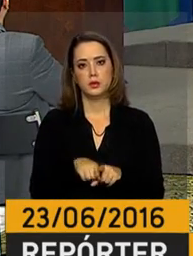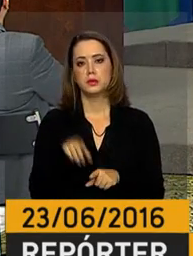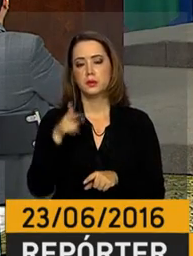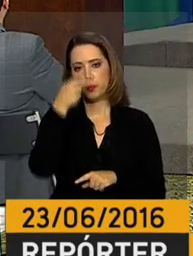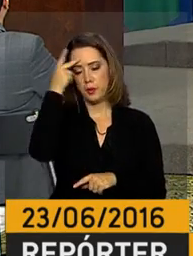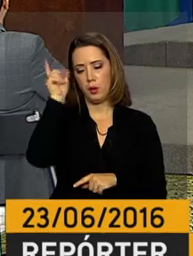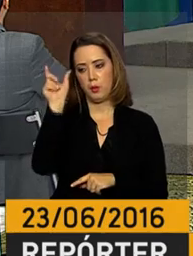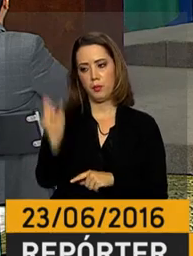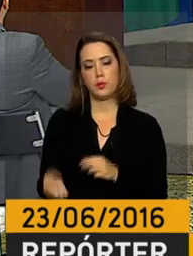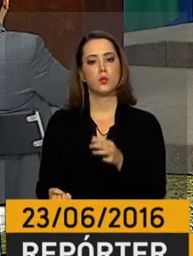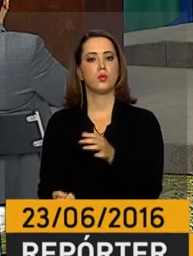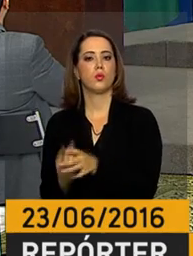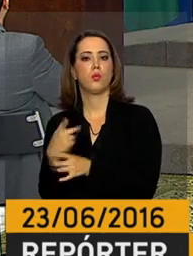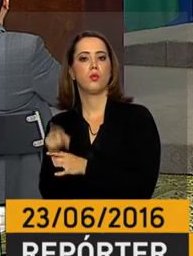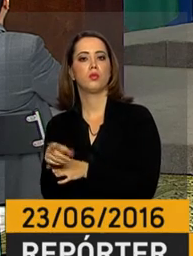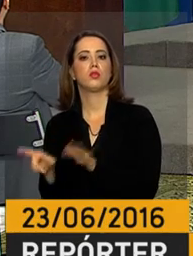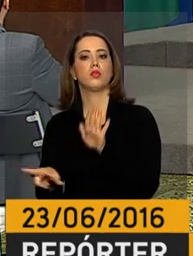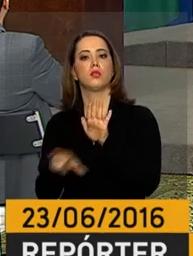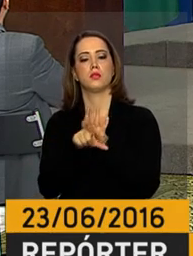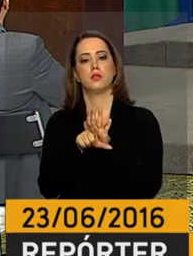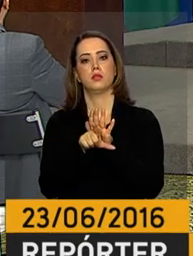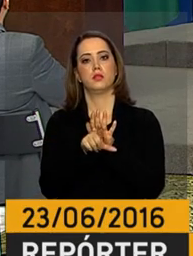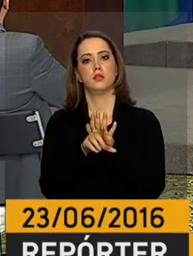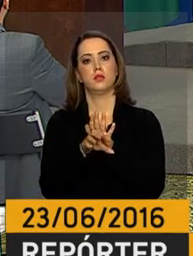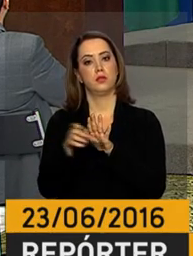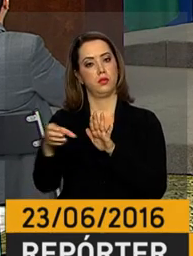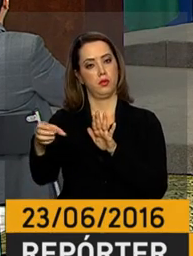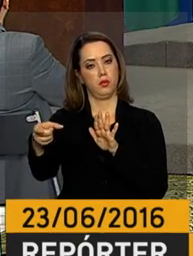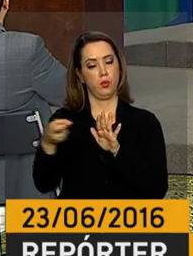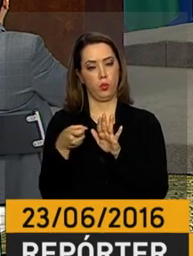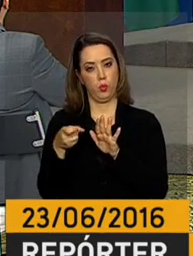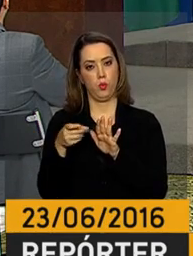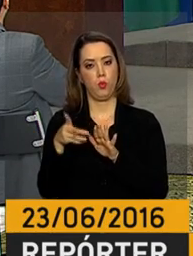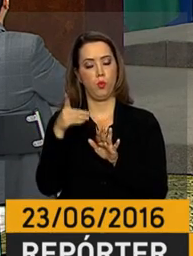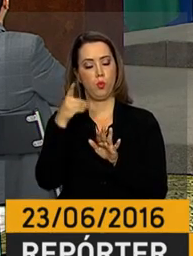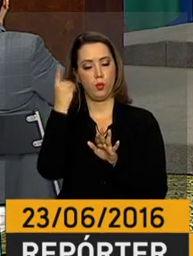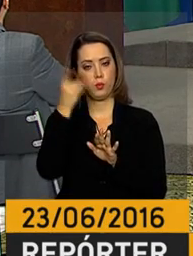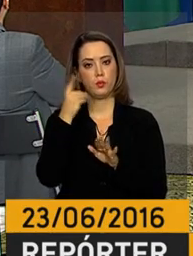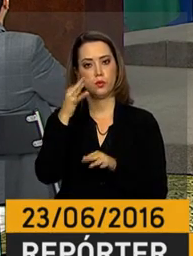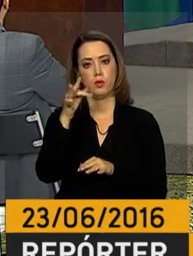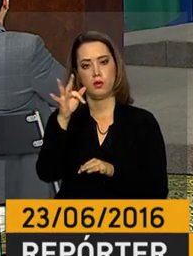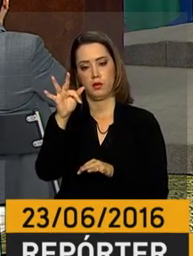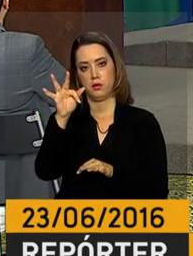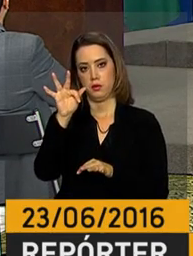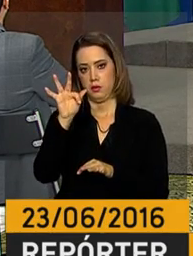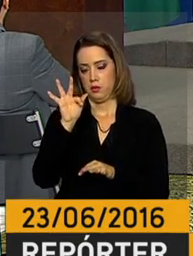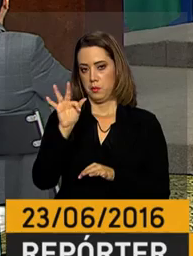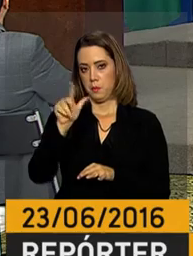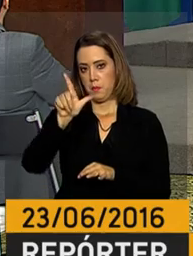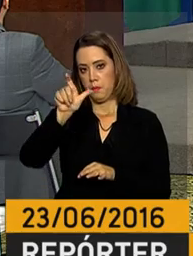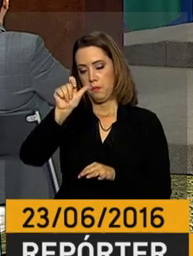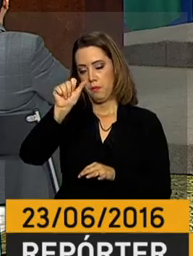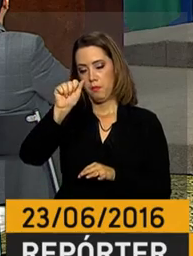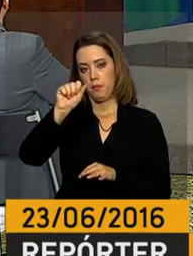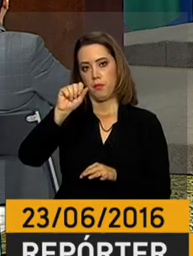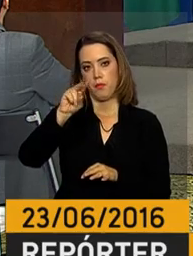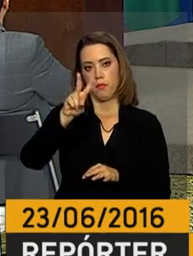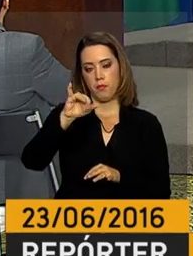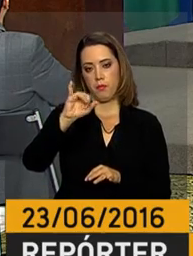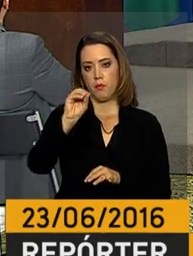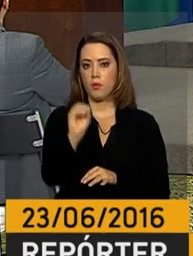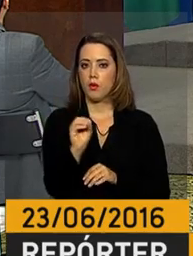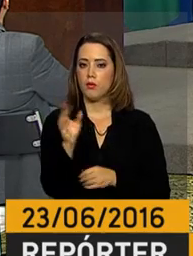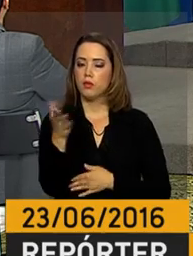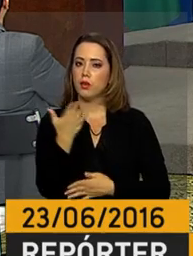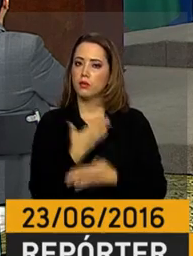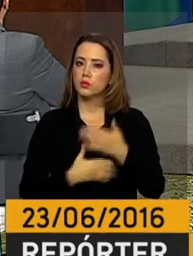incumbido essa tarefa o ex-deputado Flávio Dino eh com isto se preservou a harmonia entre os